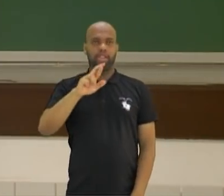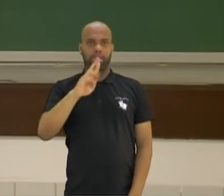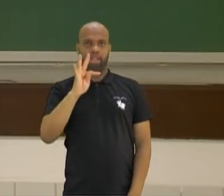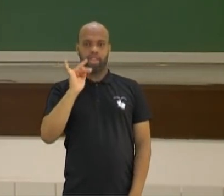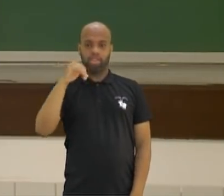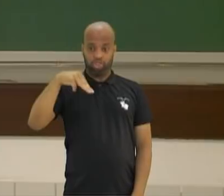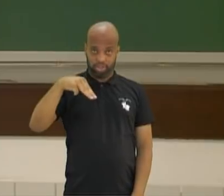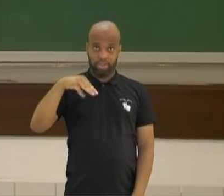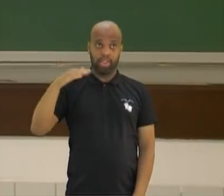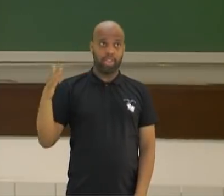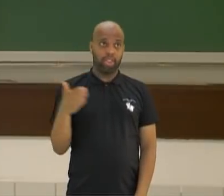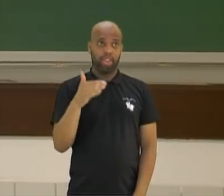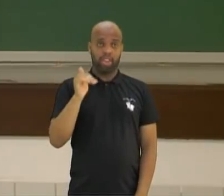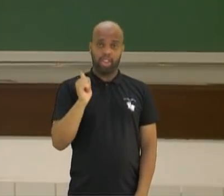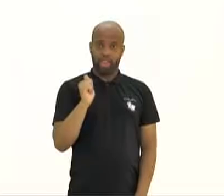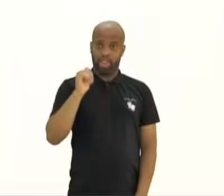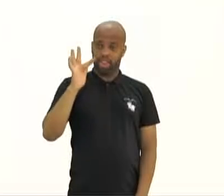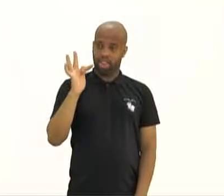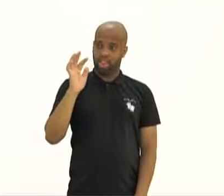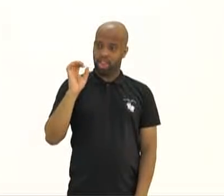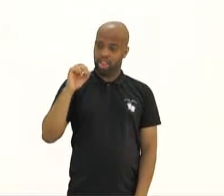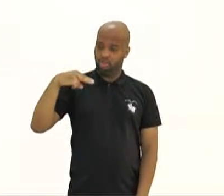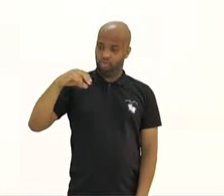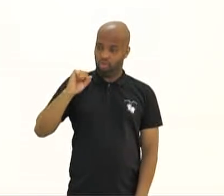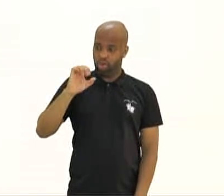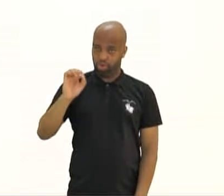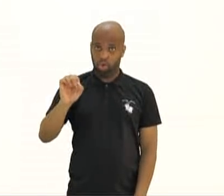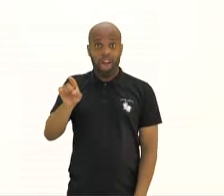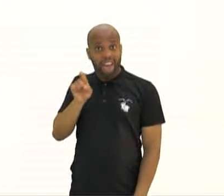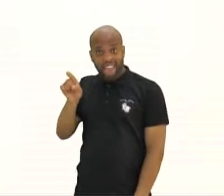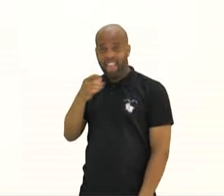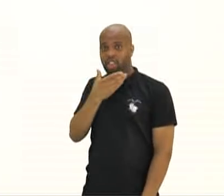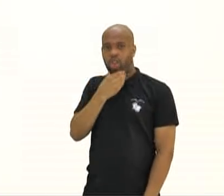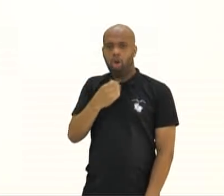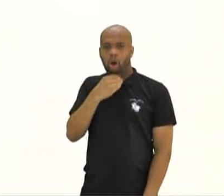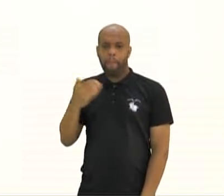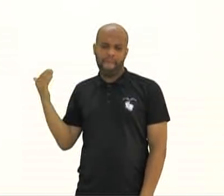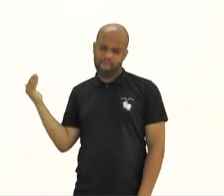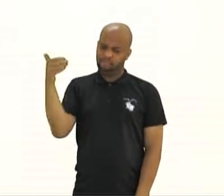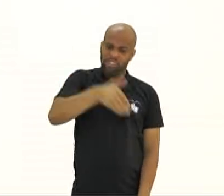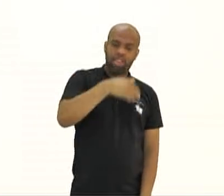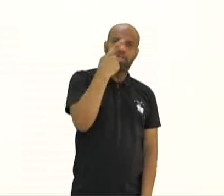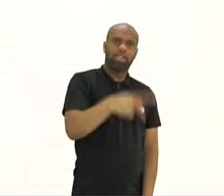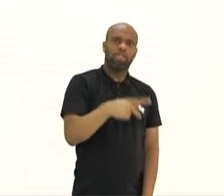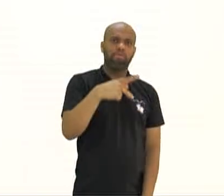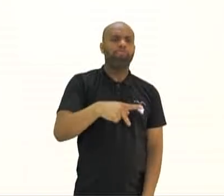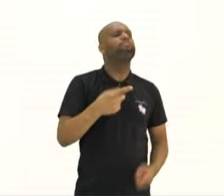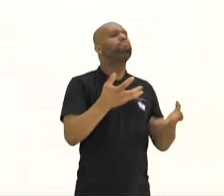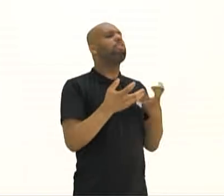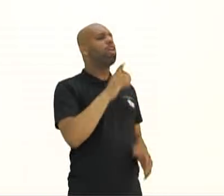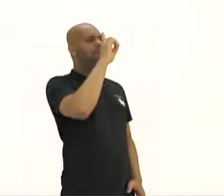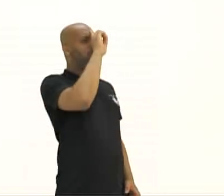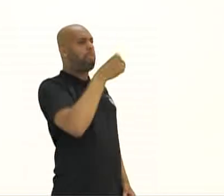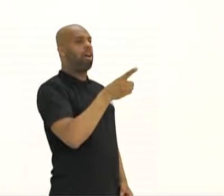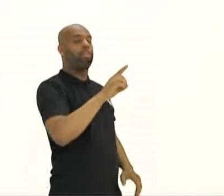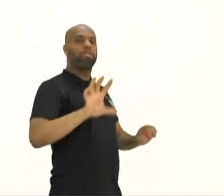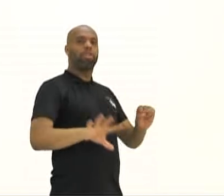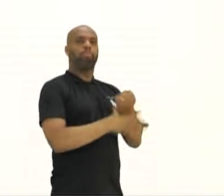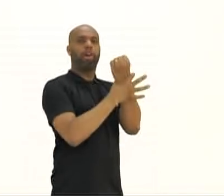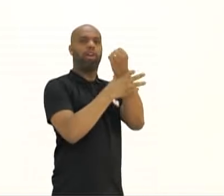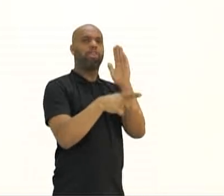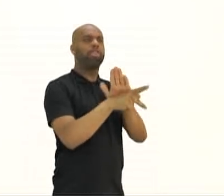aqui com toda a autoridade possível para garantir o